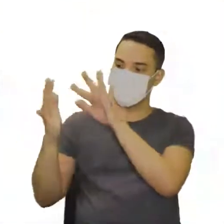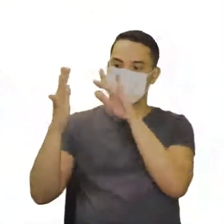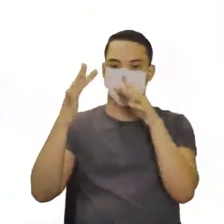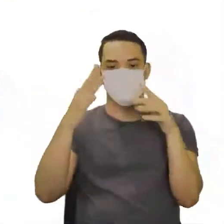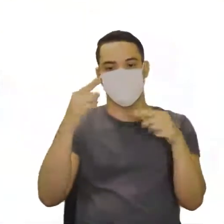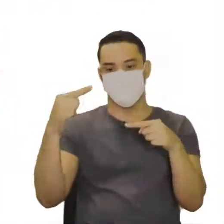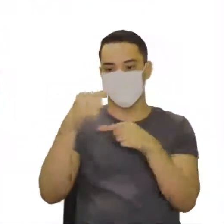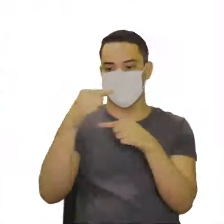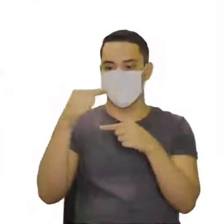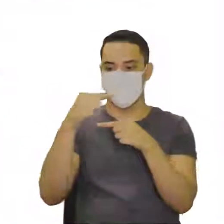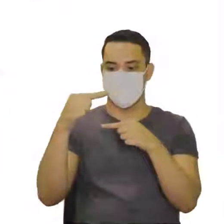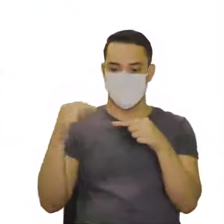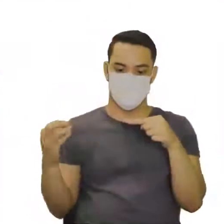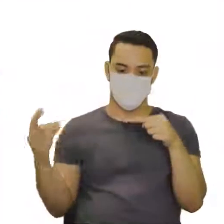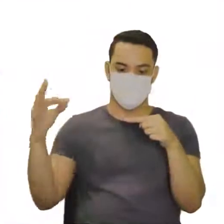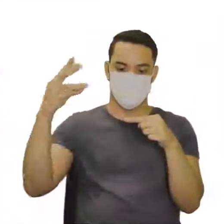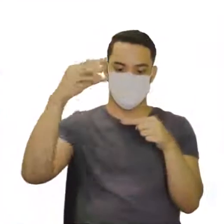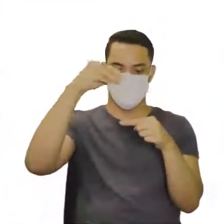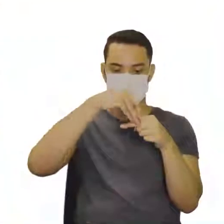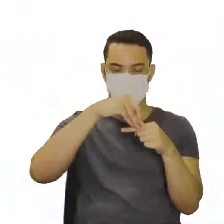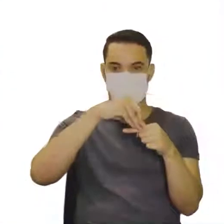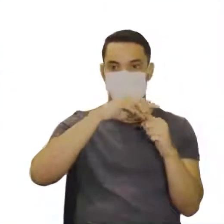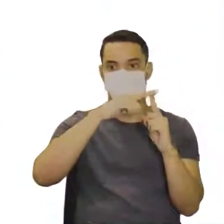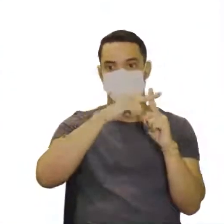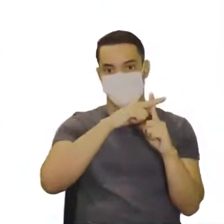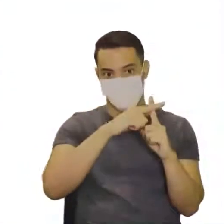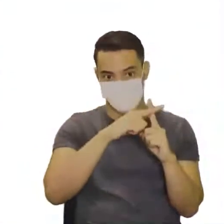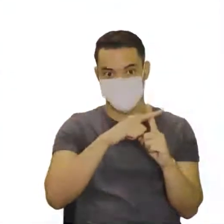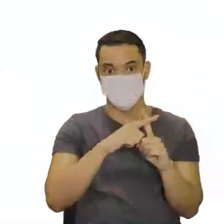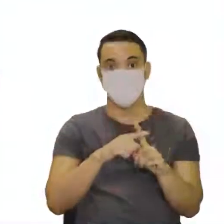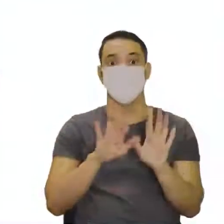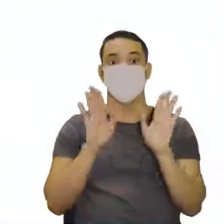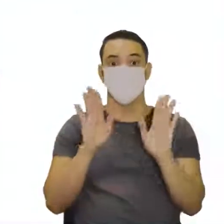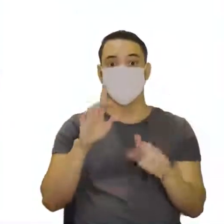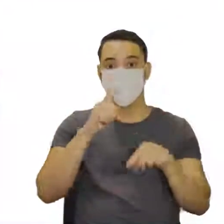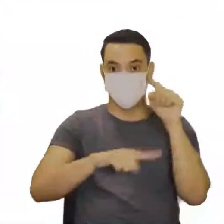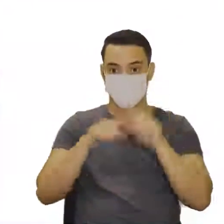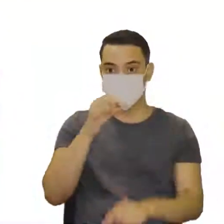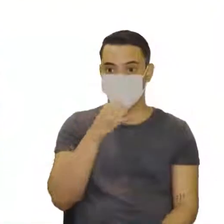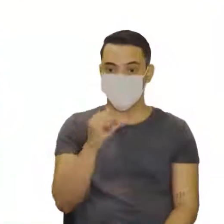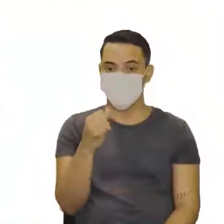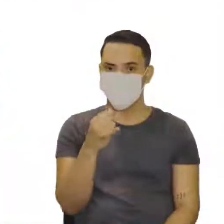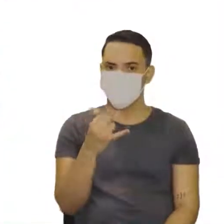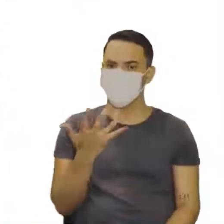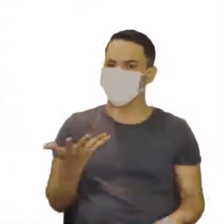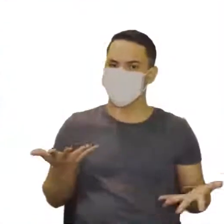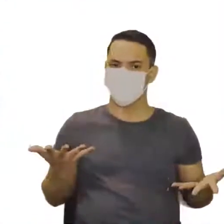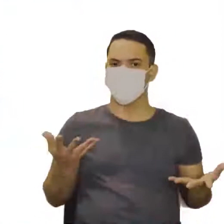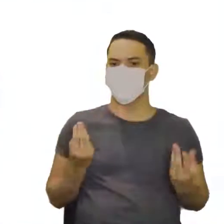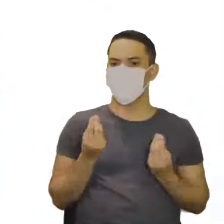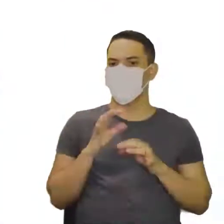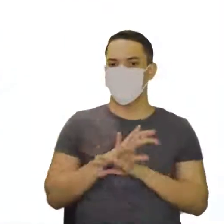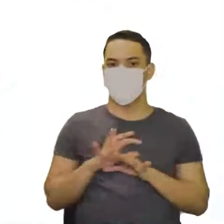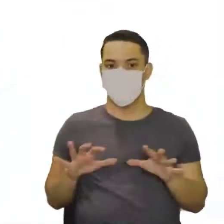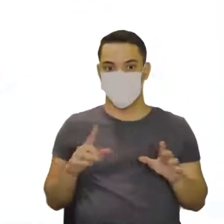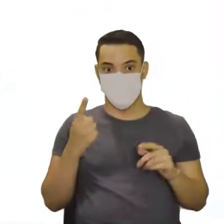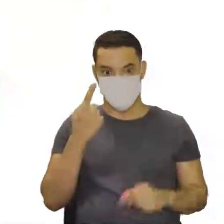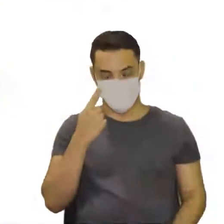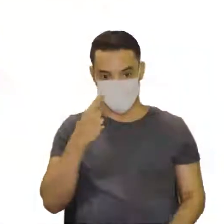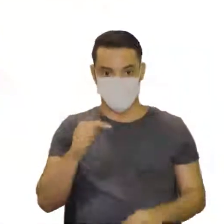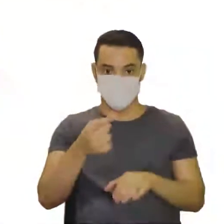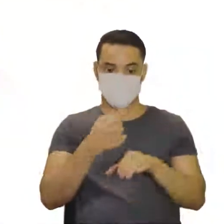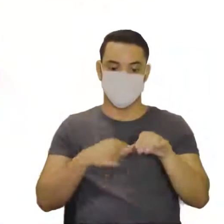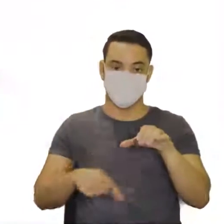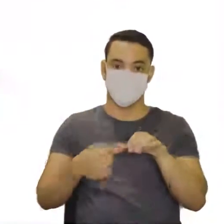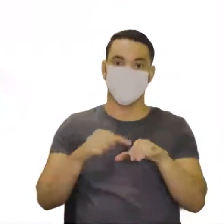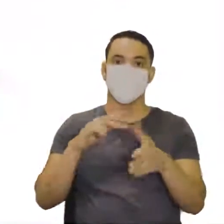negativo para o positivo. Já as cargas elétricas, ué, professora, como assim? Gente, a carga elétrica, nesse caso,